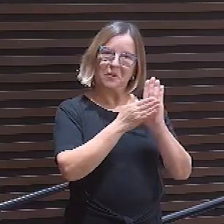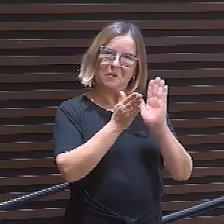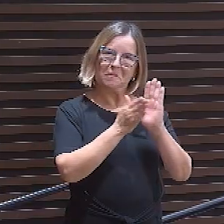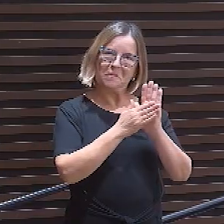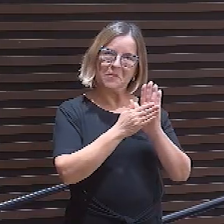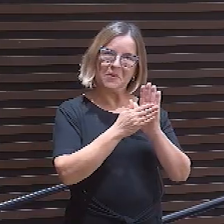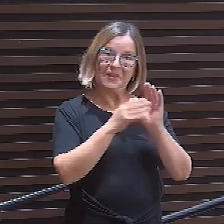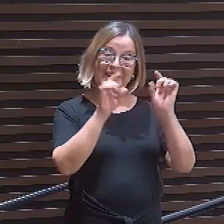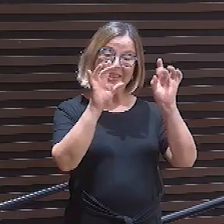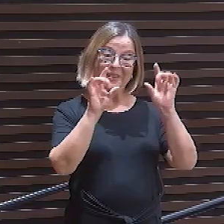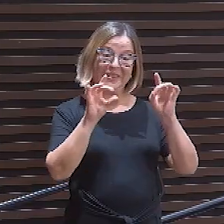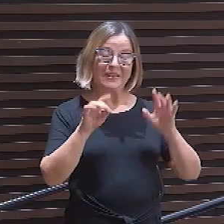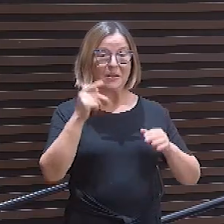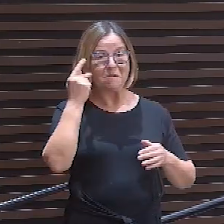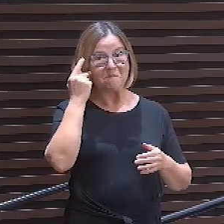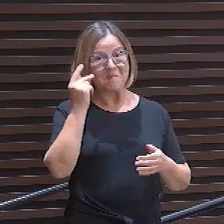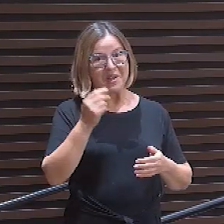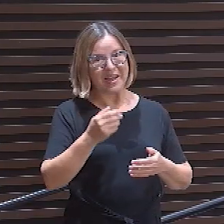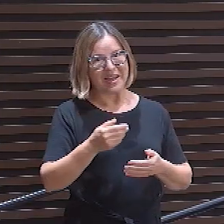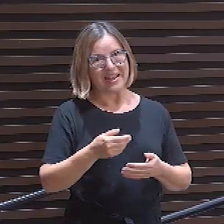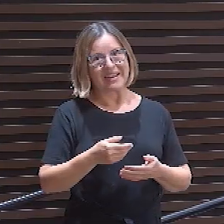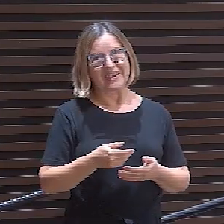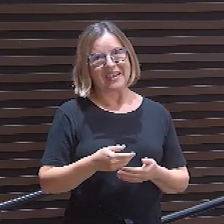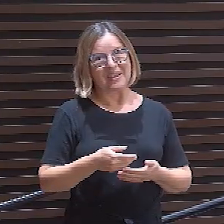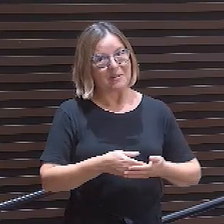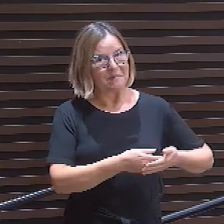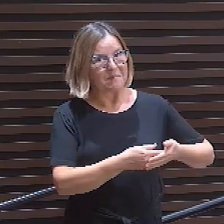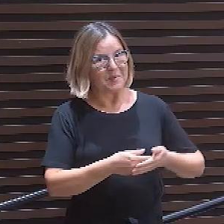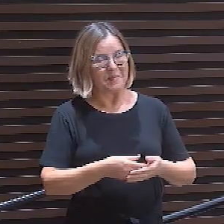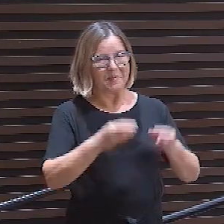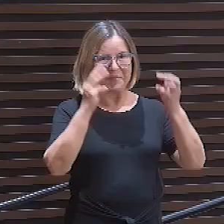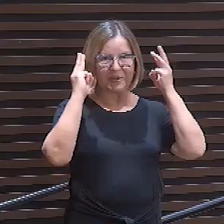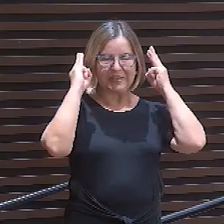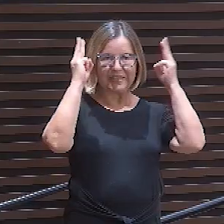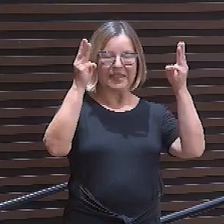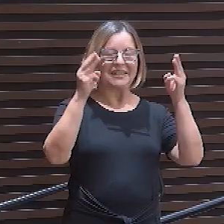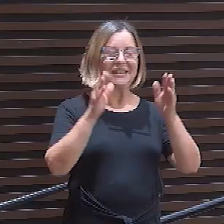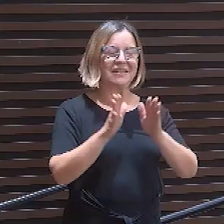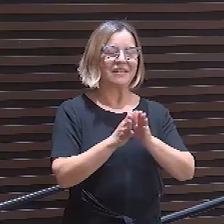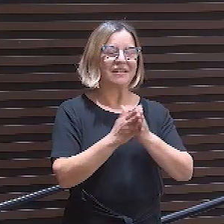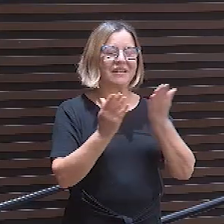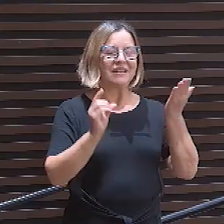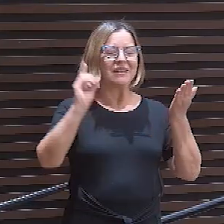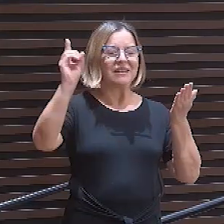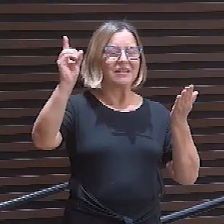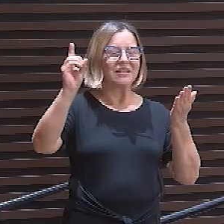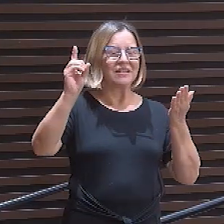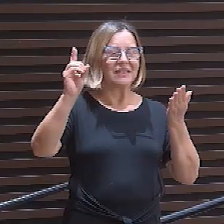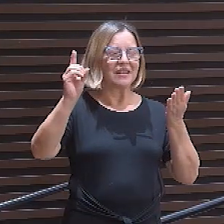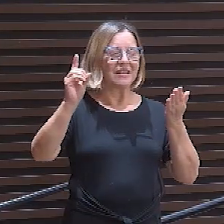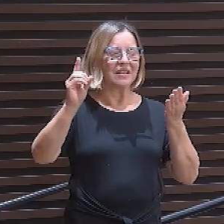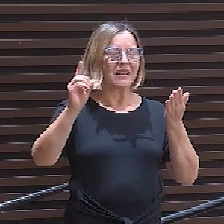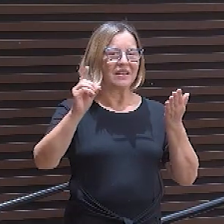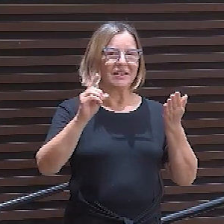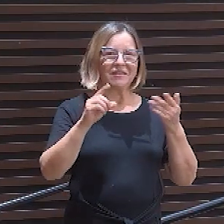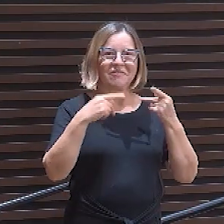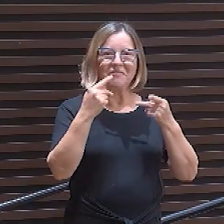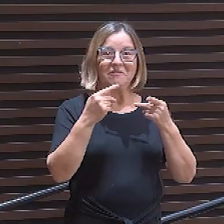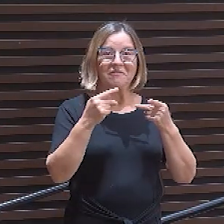filho. Eles viram alguma coisa, a Bíblia chama de formosura, e eu chamo de